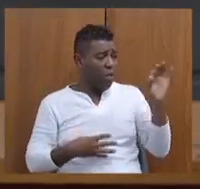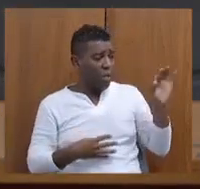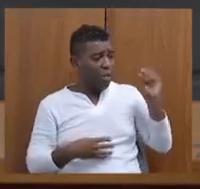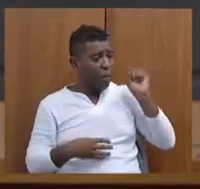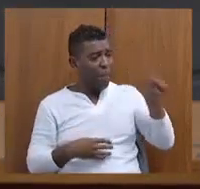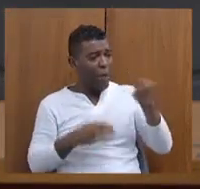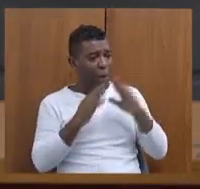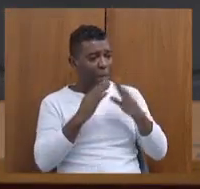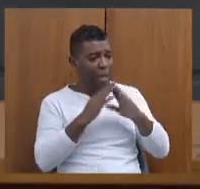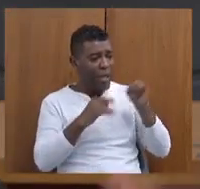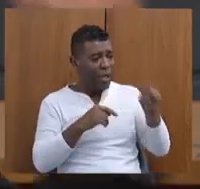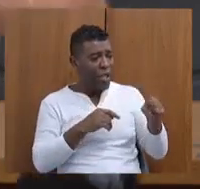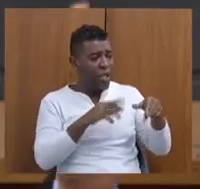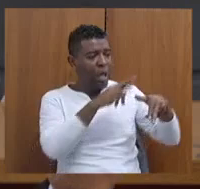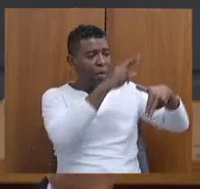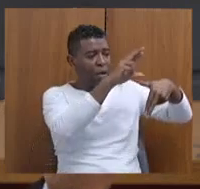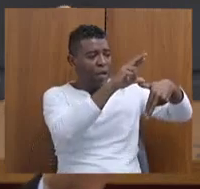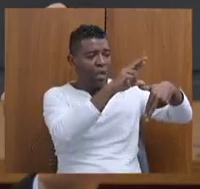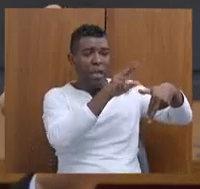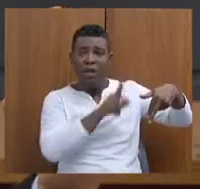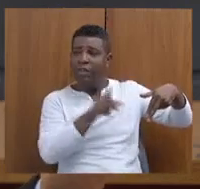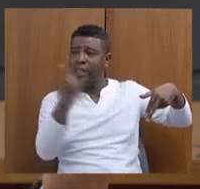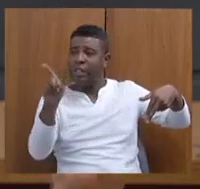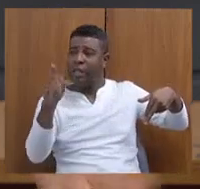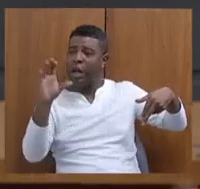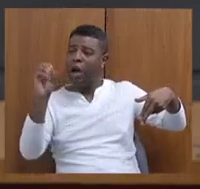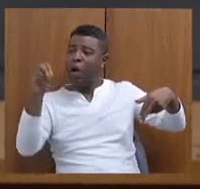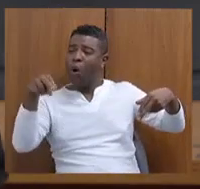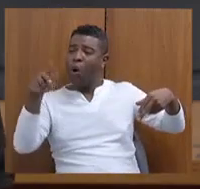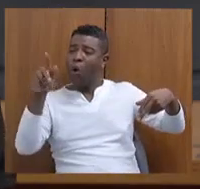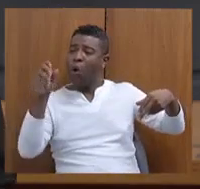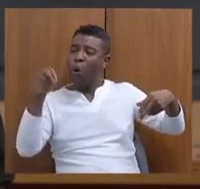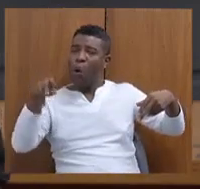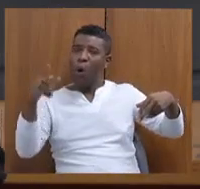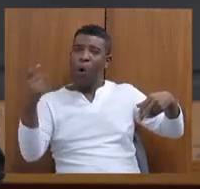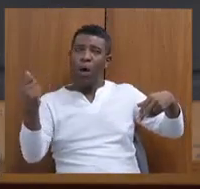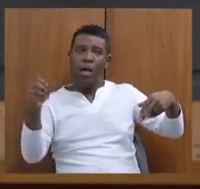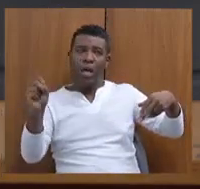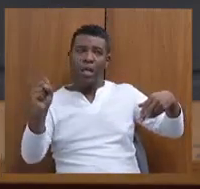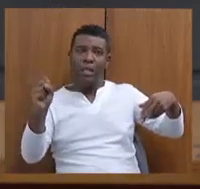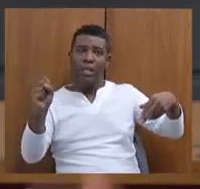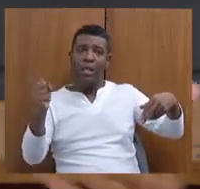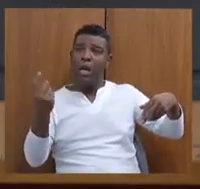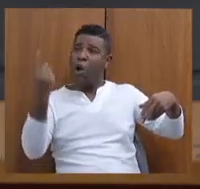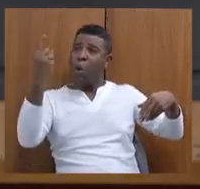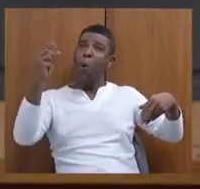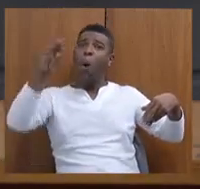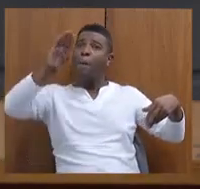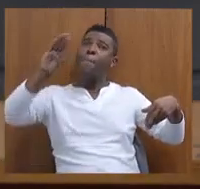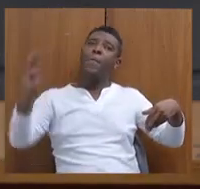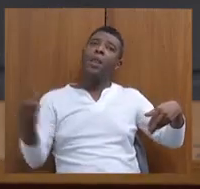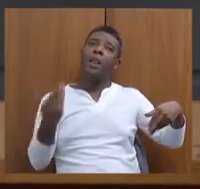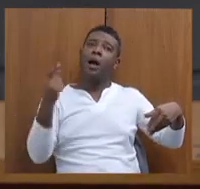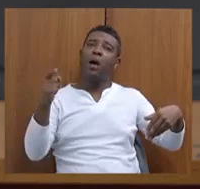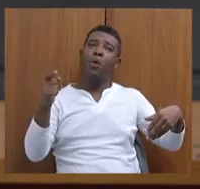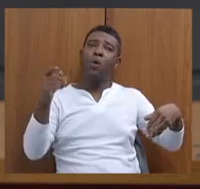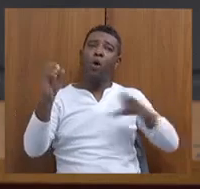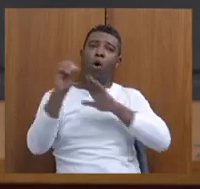das Neves com Congonhas aqui é o nosso lado com orçamento de um bi de uma cidade 55